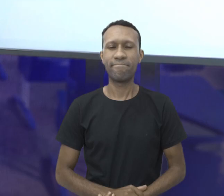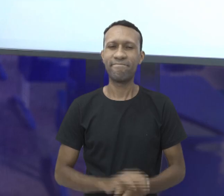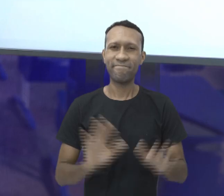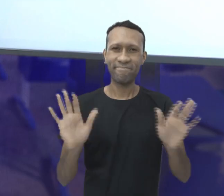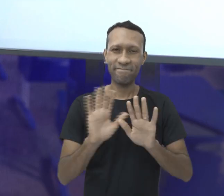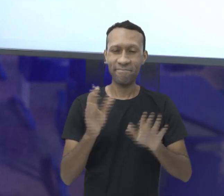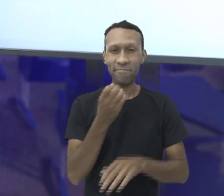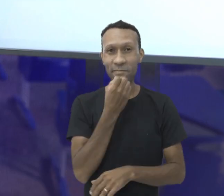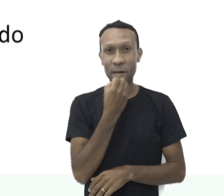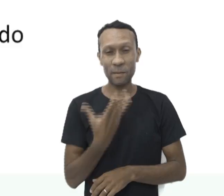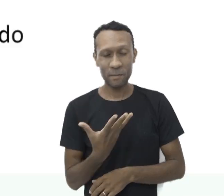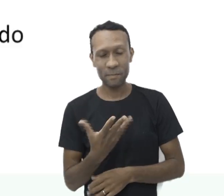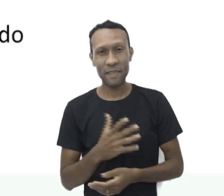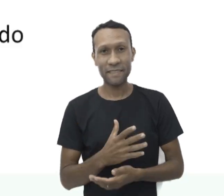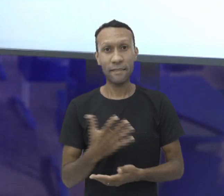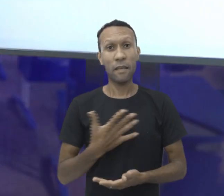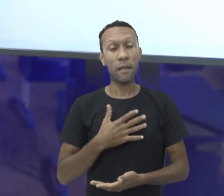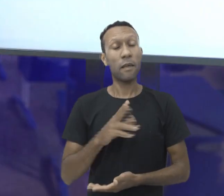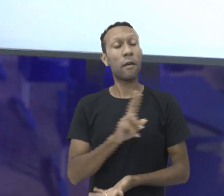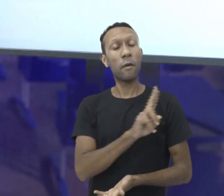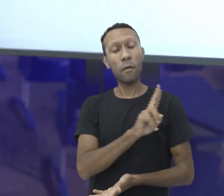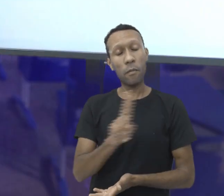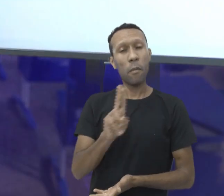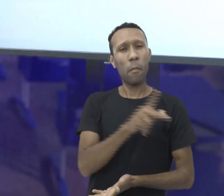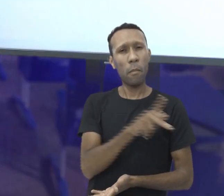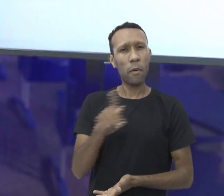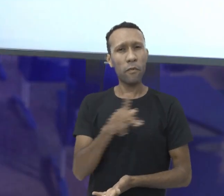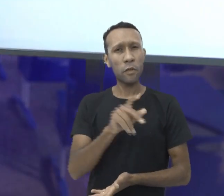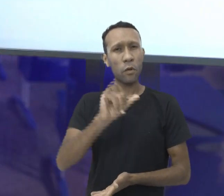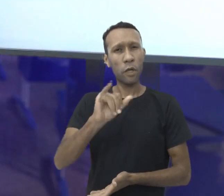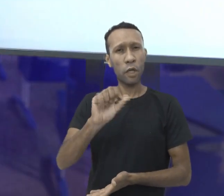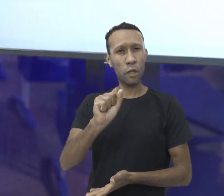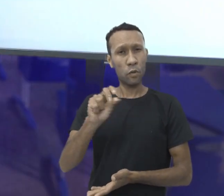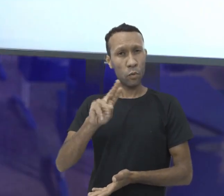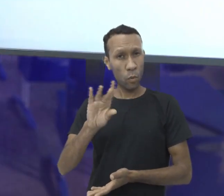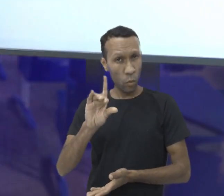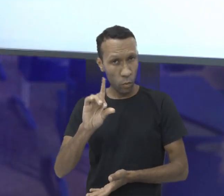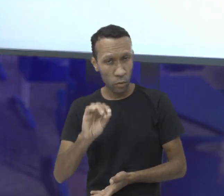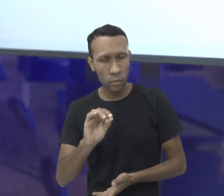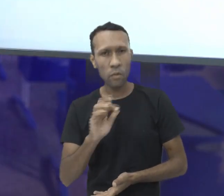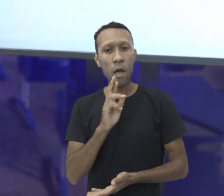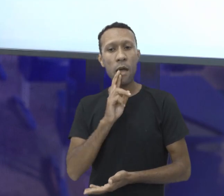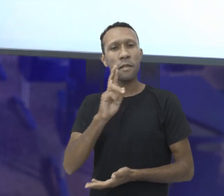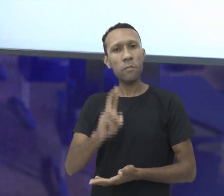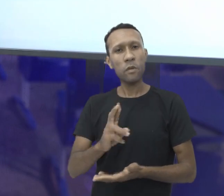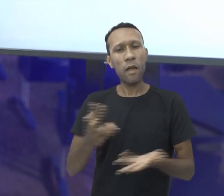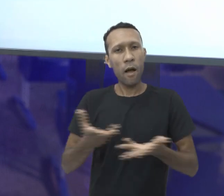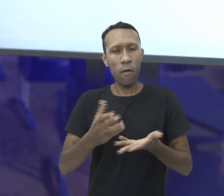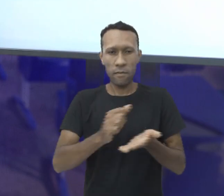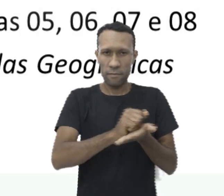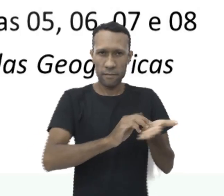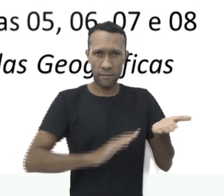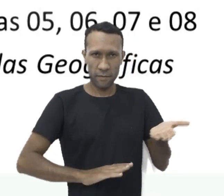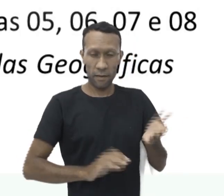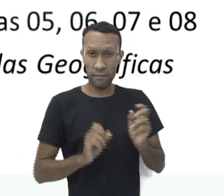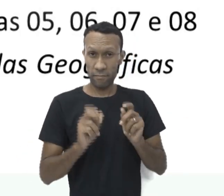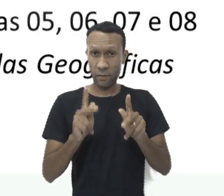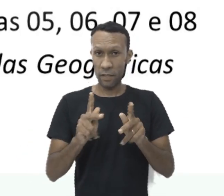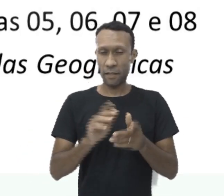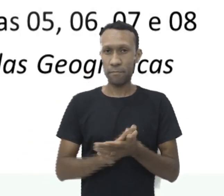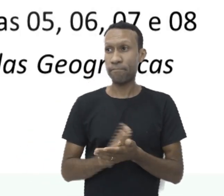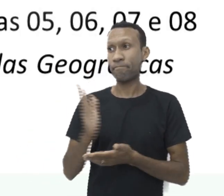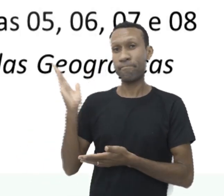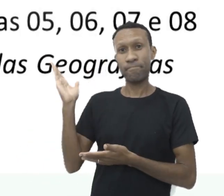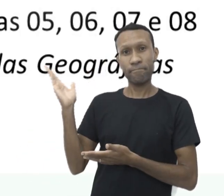Olá, tudo bem, pessoal? Sou o professor Isoldo. Iremos corrigir as atividades do caderno 2. Vejamos aqui, corrigir